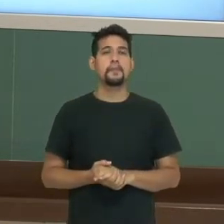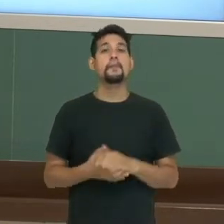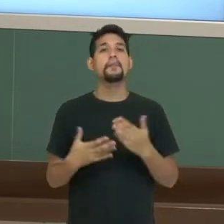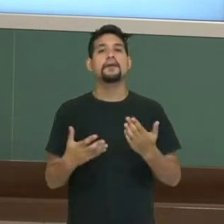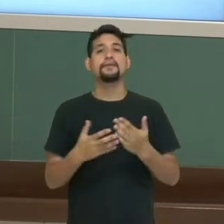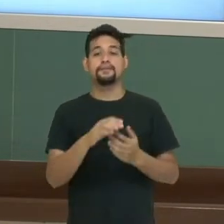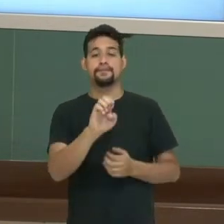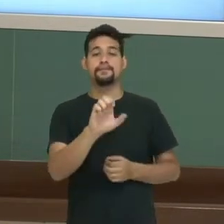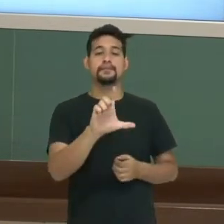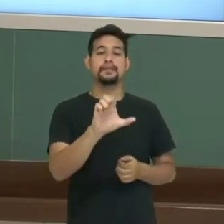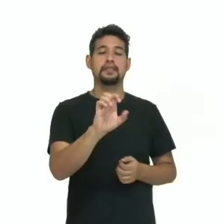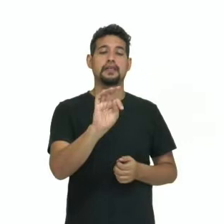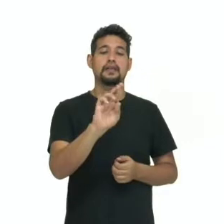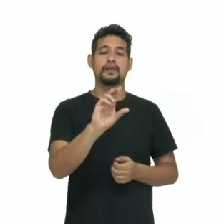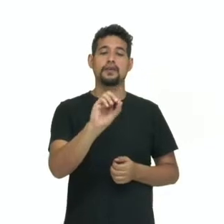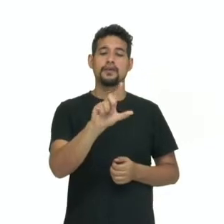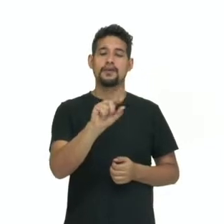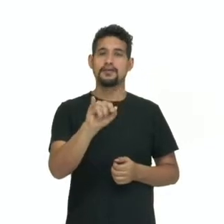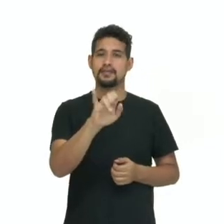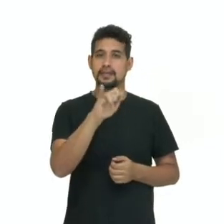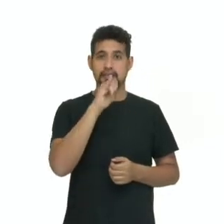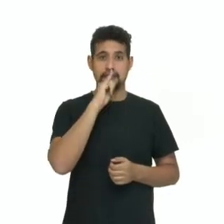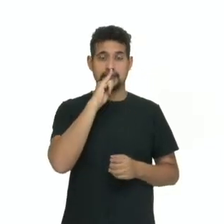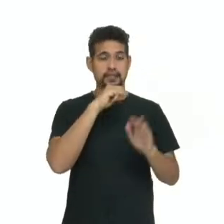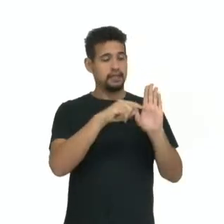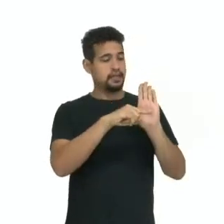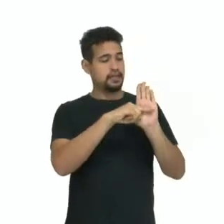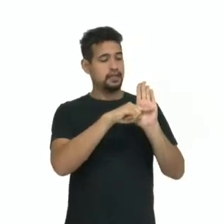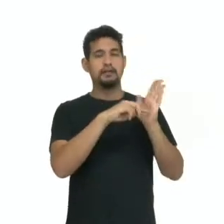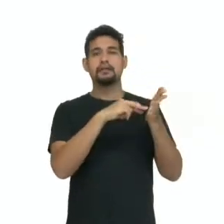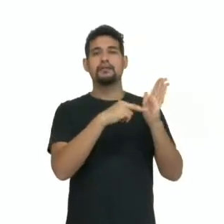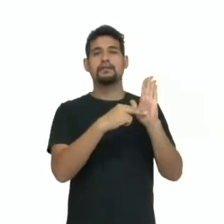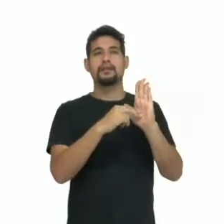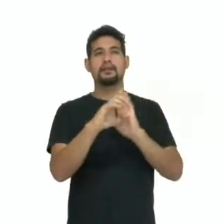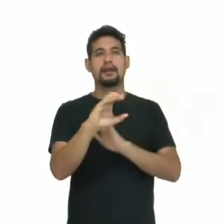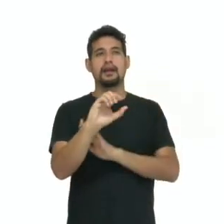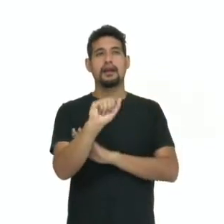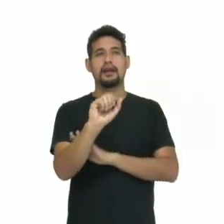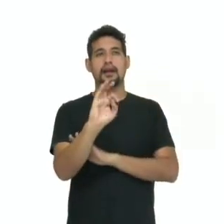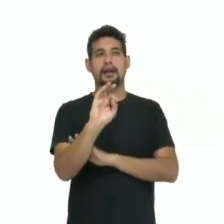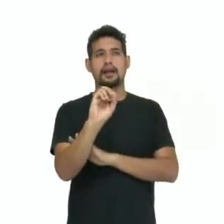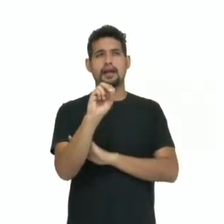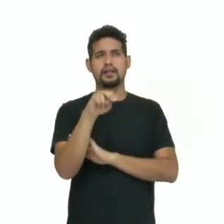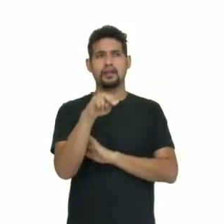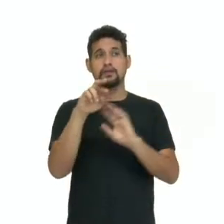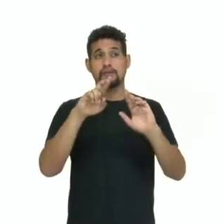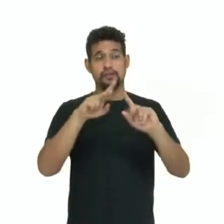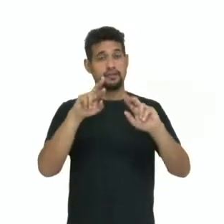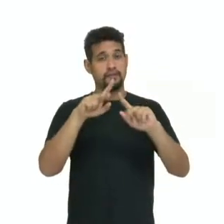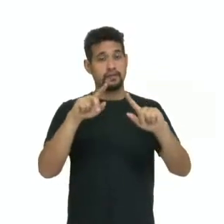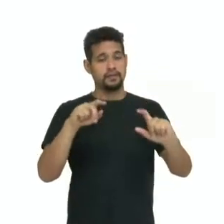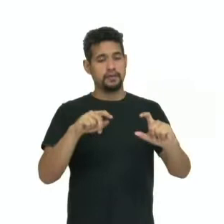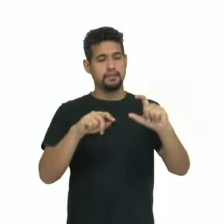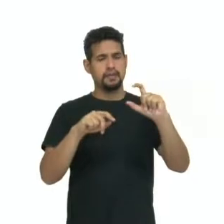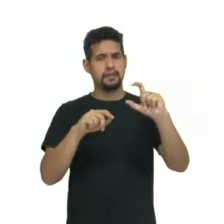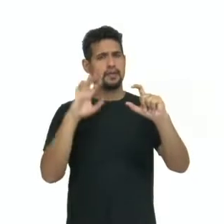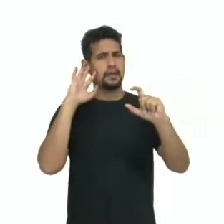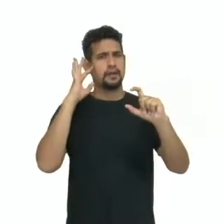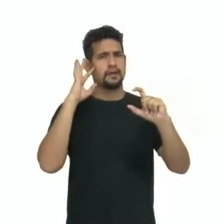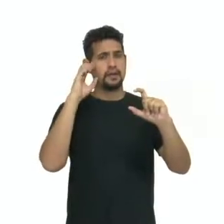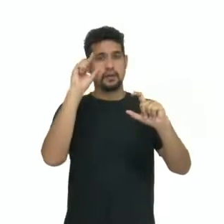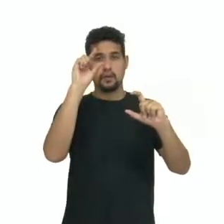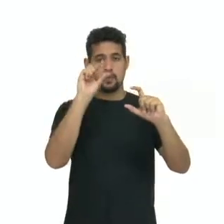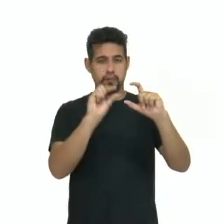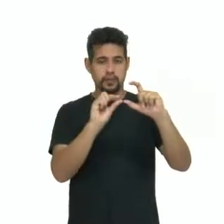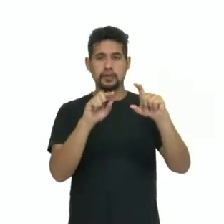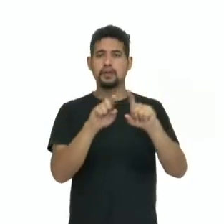Na eletrólise, o polo negativo é o cátodo. Preste atenção, é diferente lá da pilha e vai acontecer a redução.